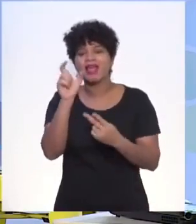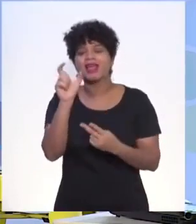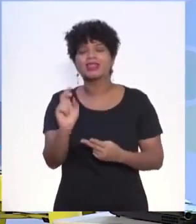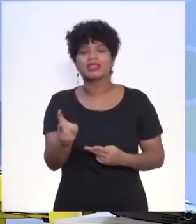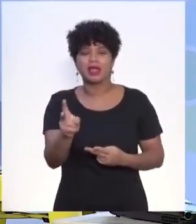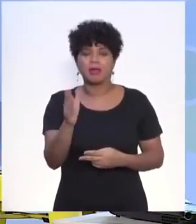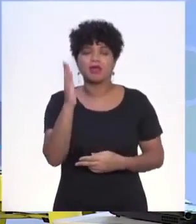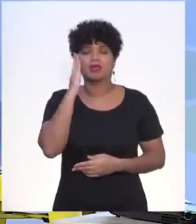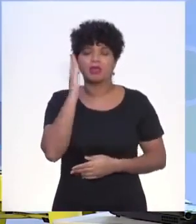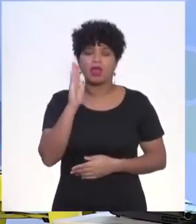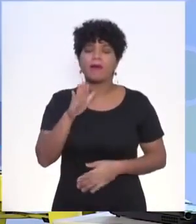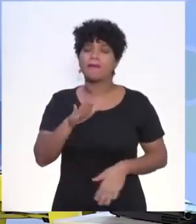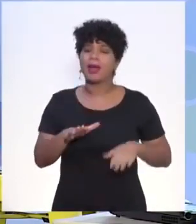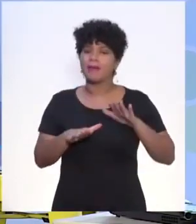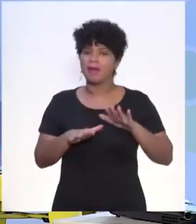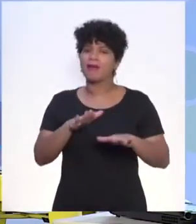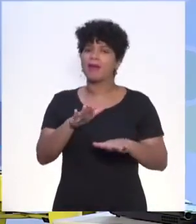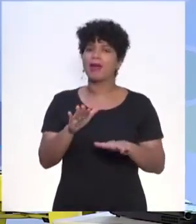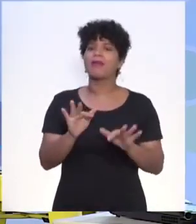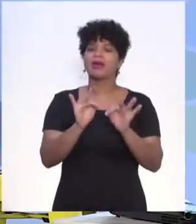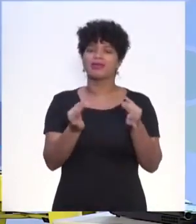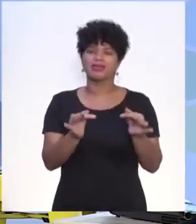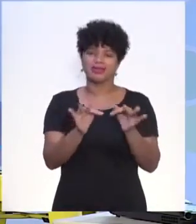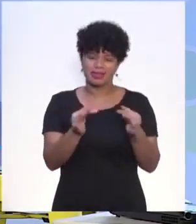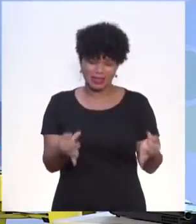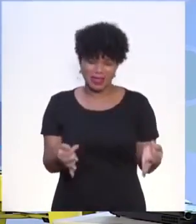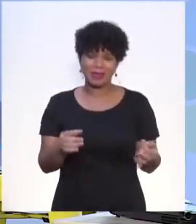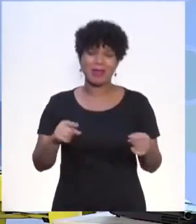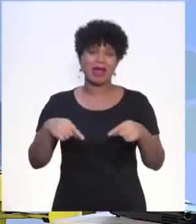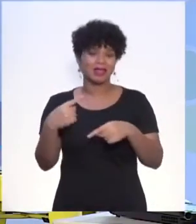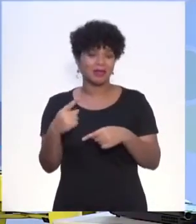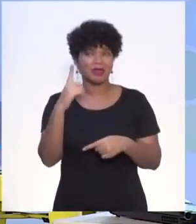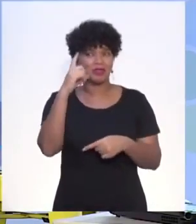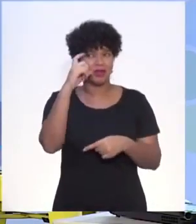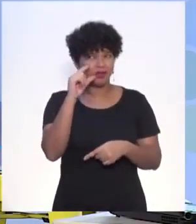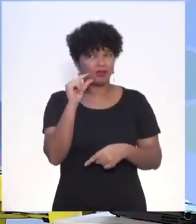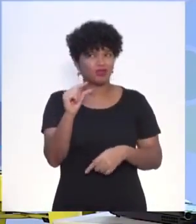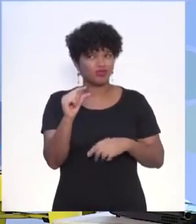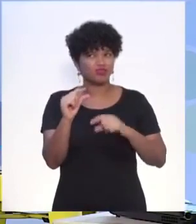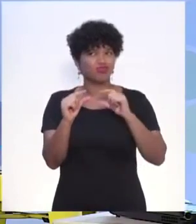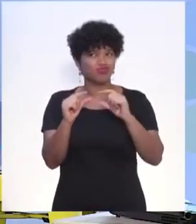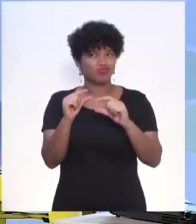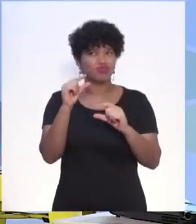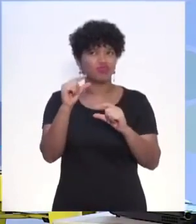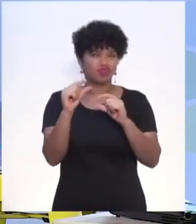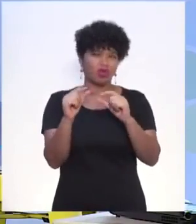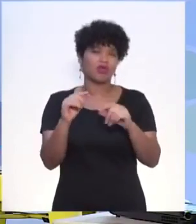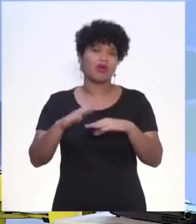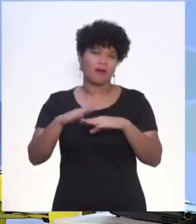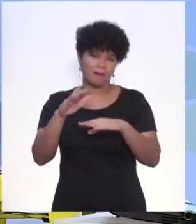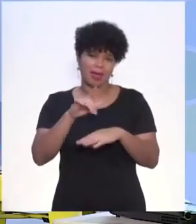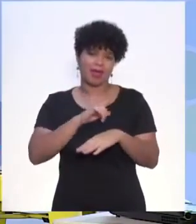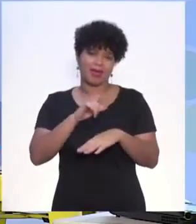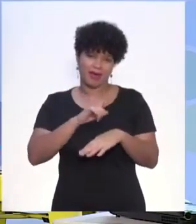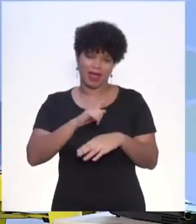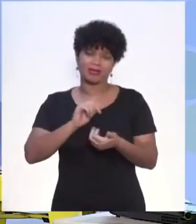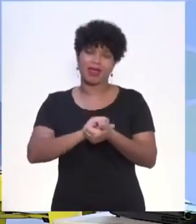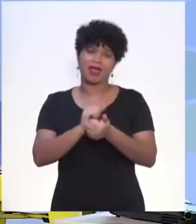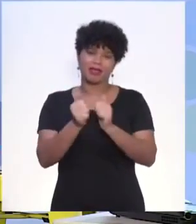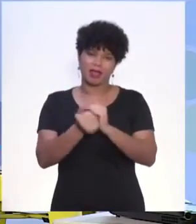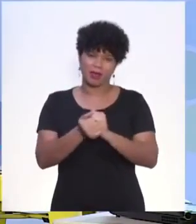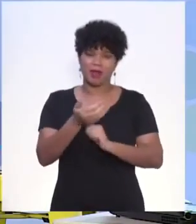cada vez, né, Sim. Tony? Então, vão sendo ajustadas e o grau de dificuldade, à medida que as aulas forem caminhando, elas vão se adequando